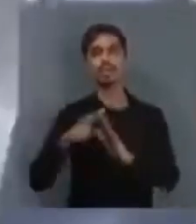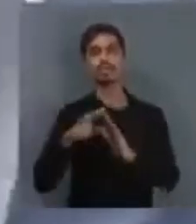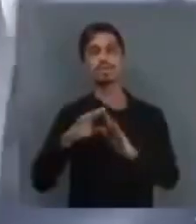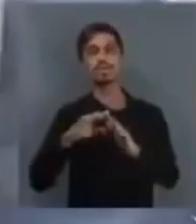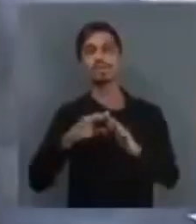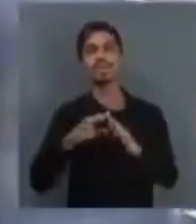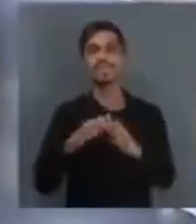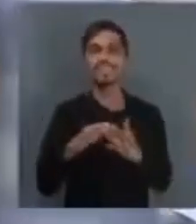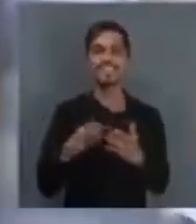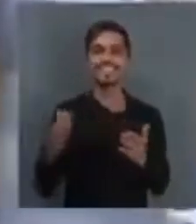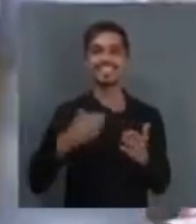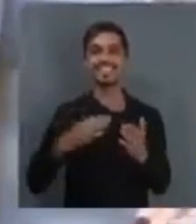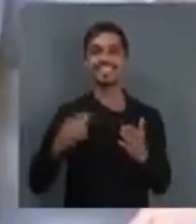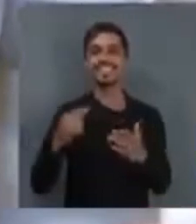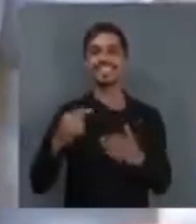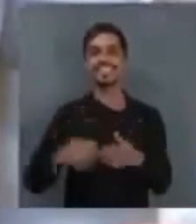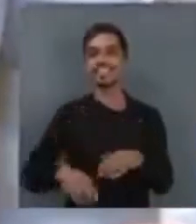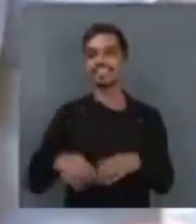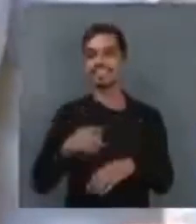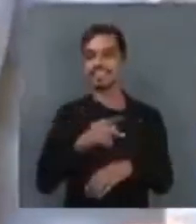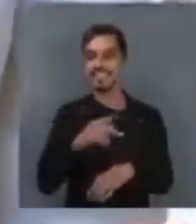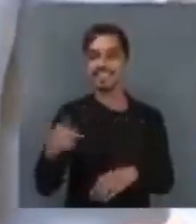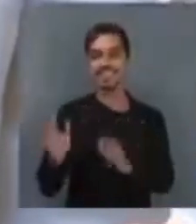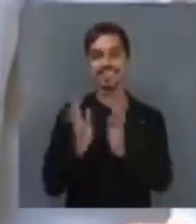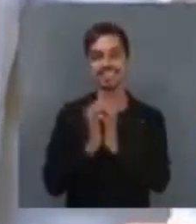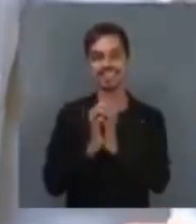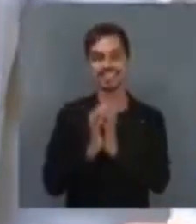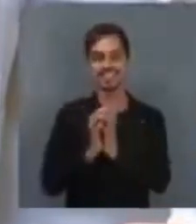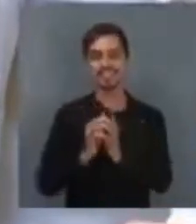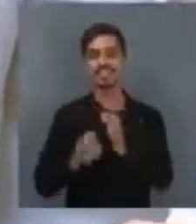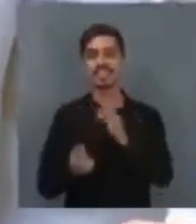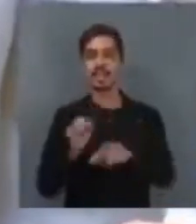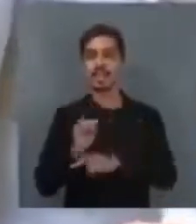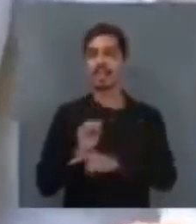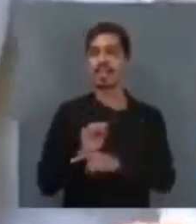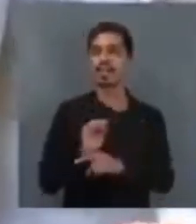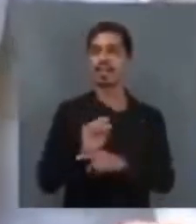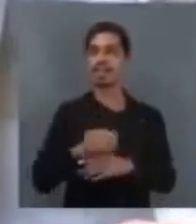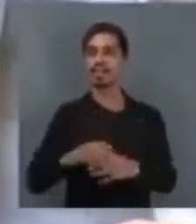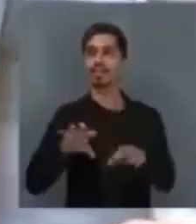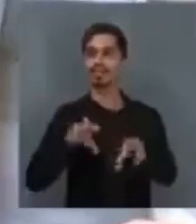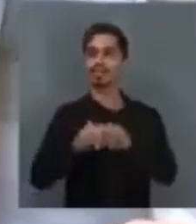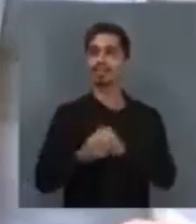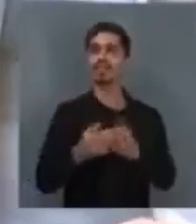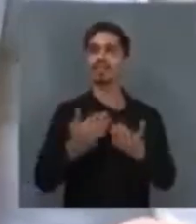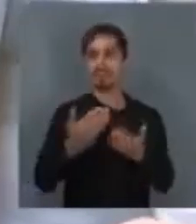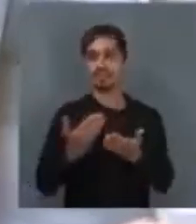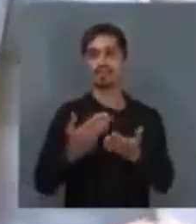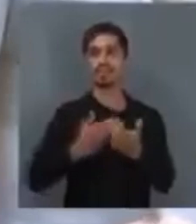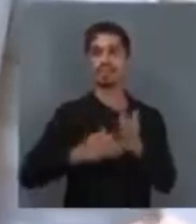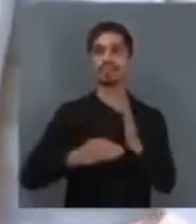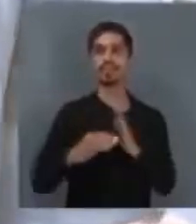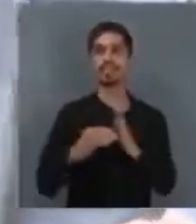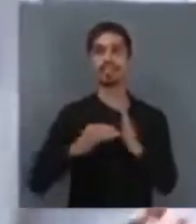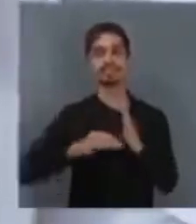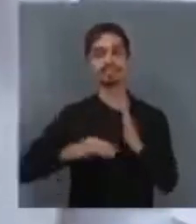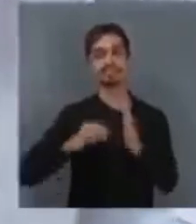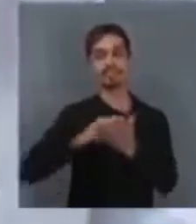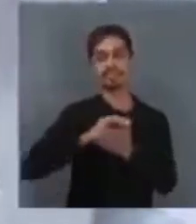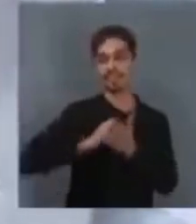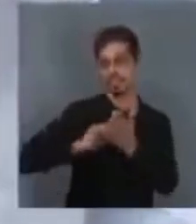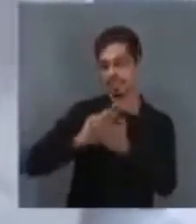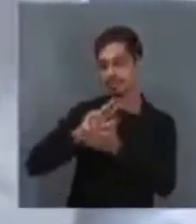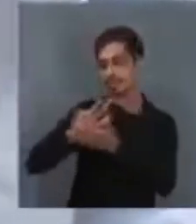e do Adolescente de Pernambuco. Contribuiu com o processo de formação dos conselhos tutelares em muitos